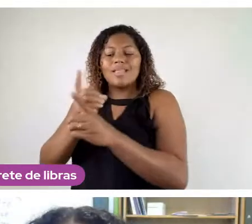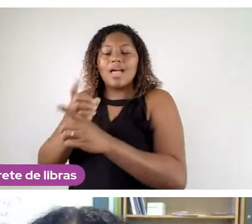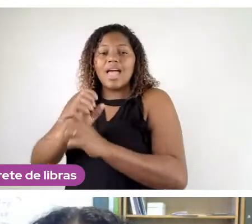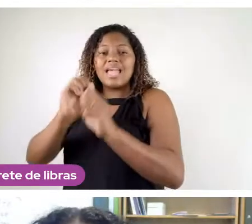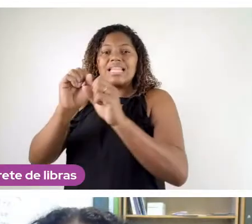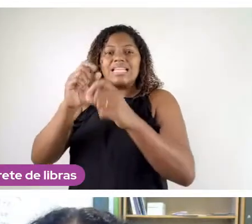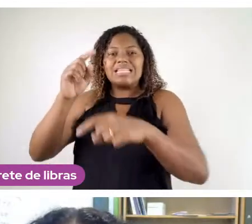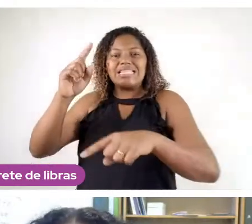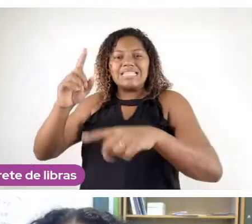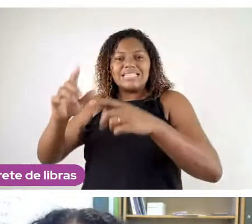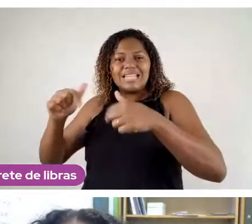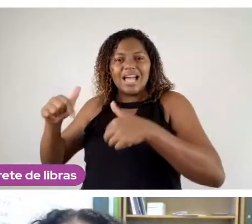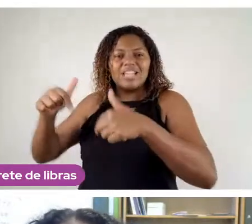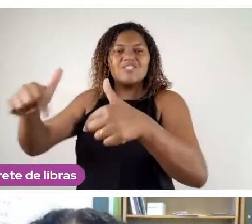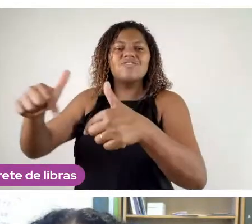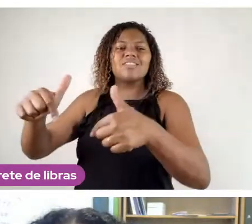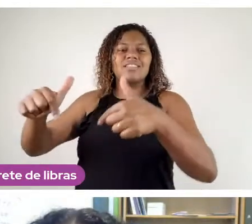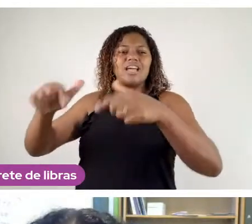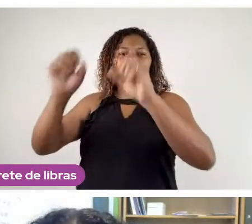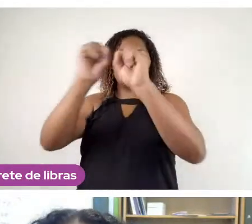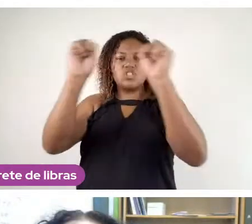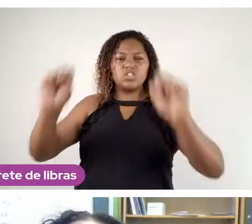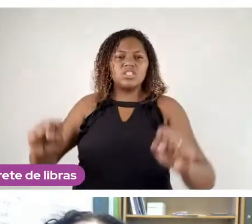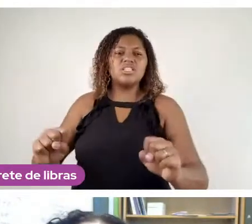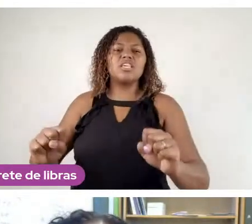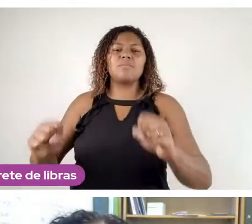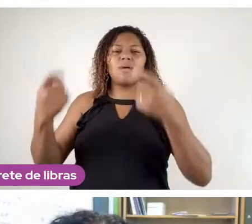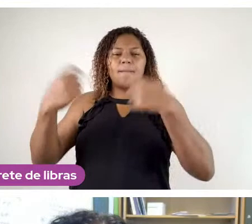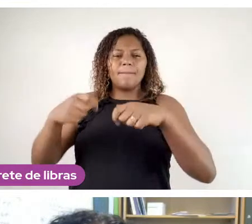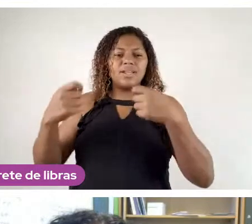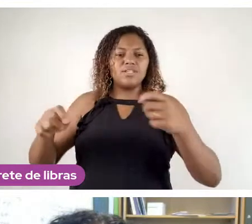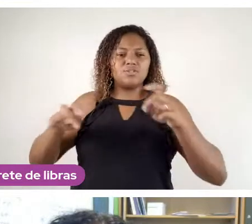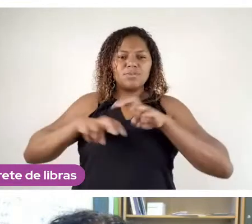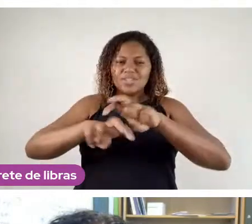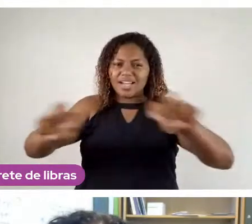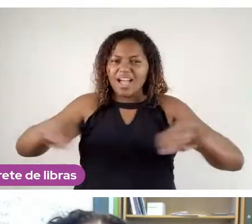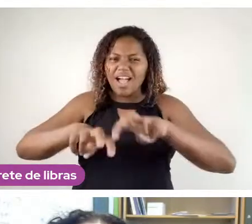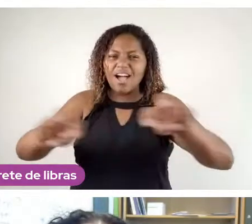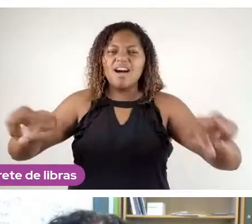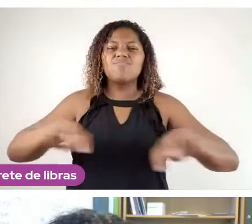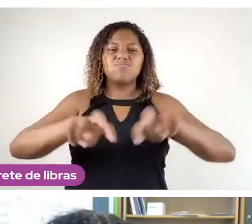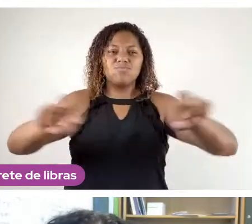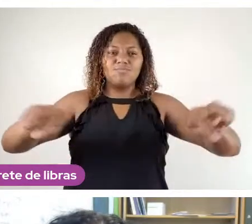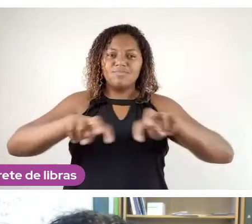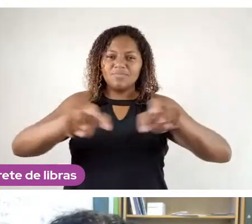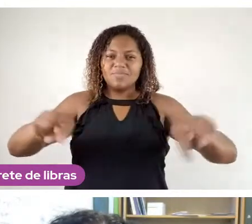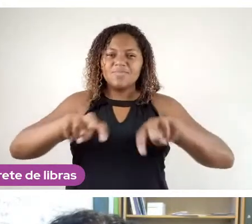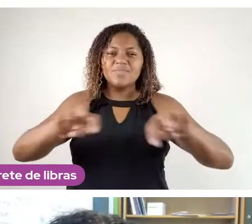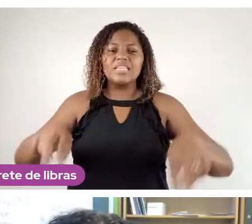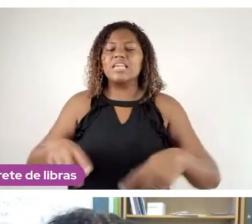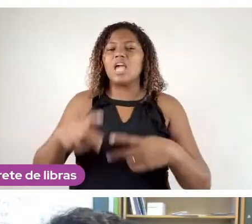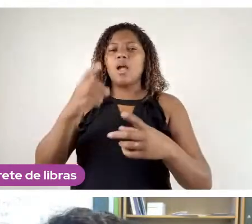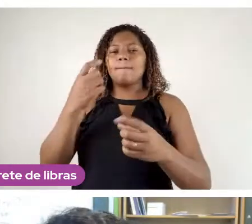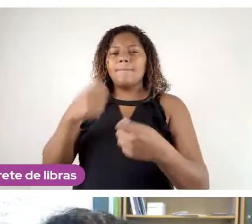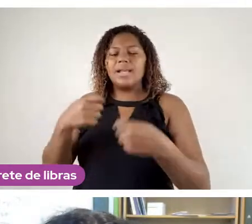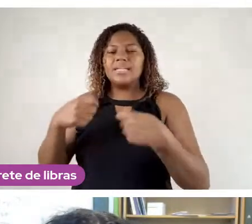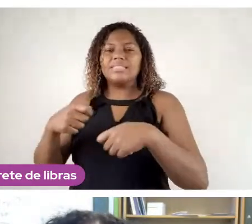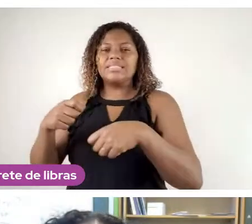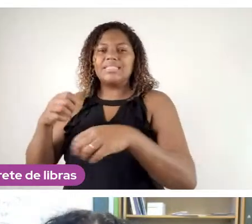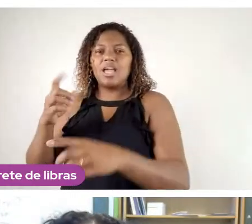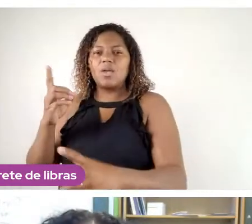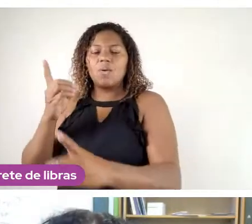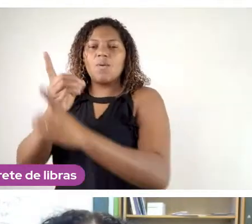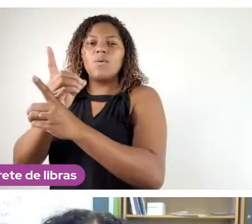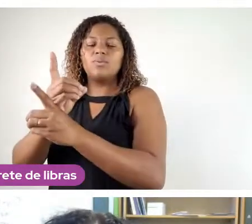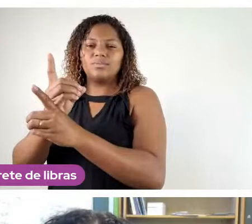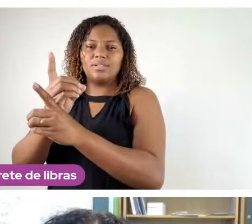essa biodiversidade? Pouco explorada. A gente tem muito que explorar num contrarrelógio, né,